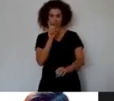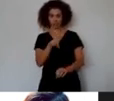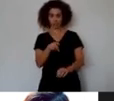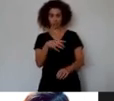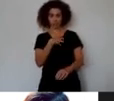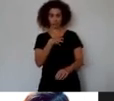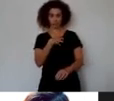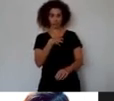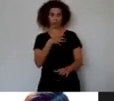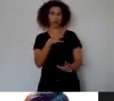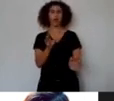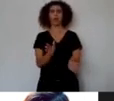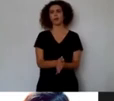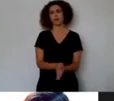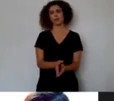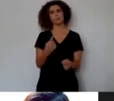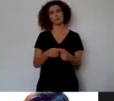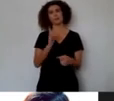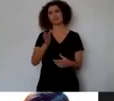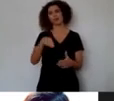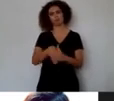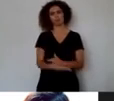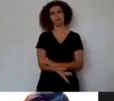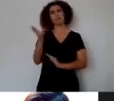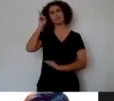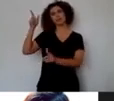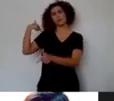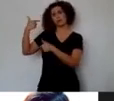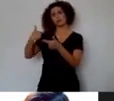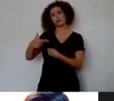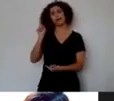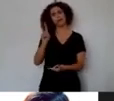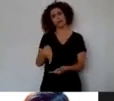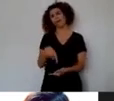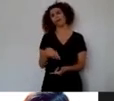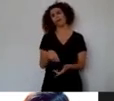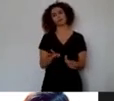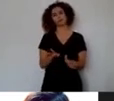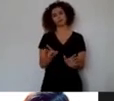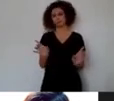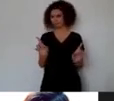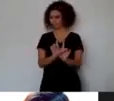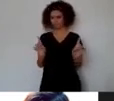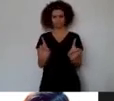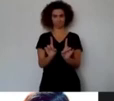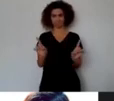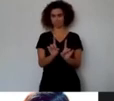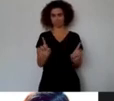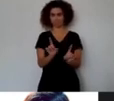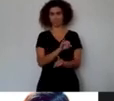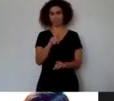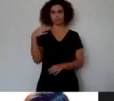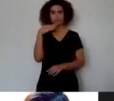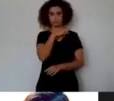do tipo, ah, tá enraizado, é assim mesmo, e não, sabe, a partir do momento que você percebe que